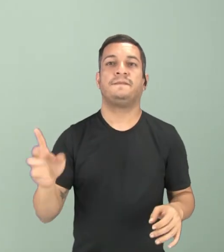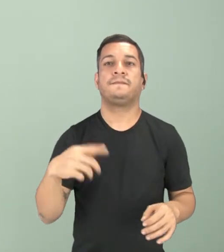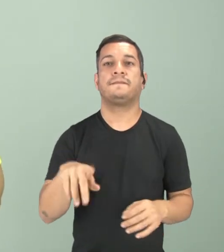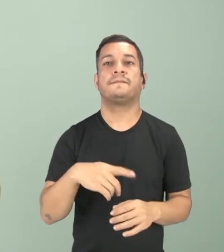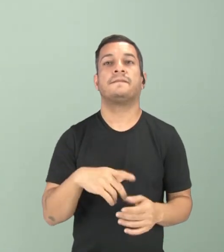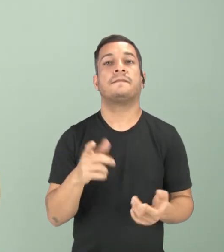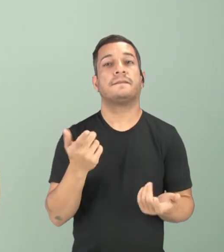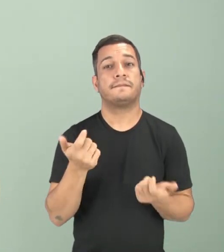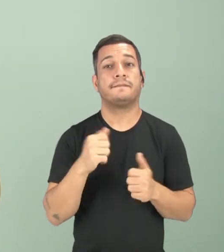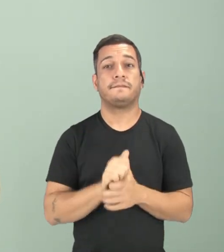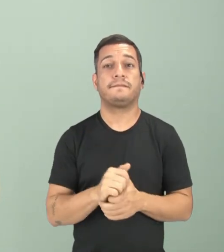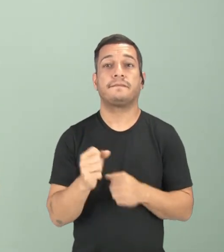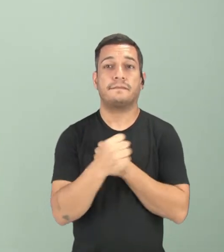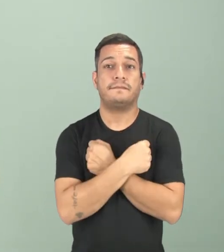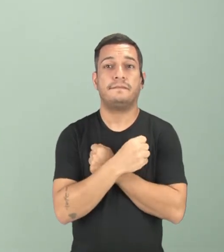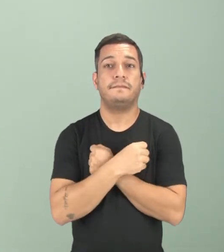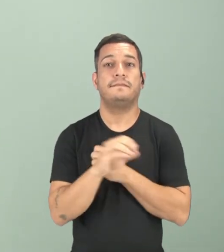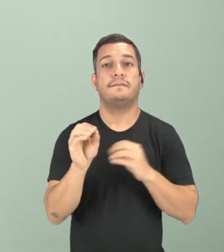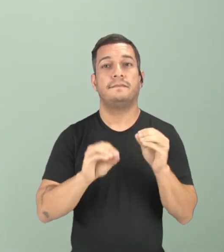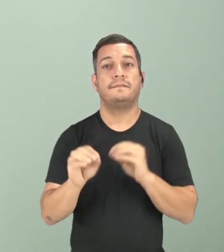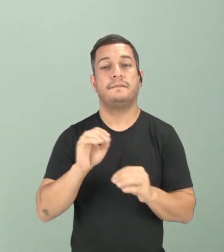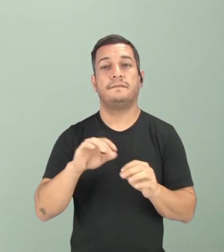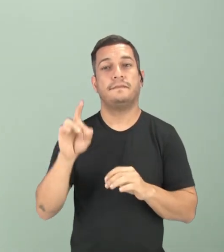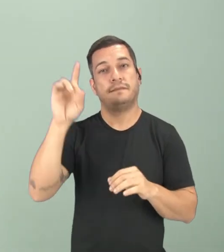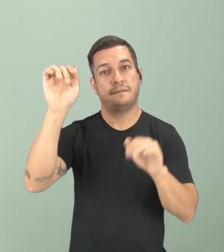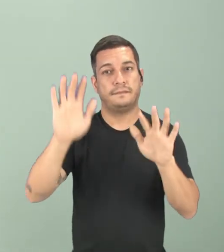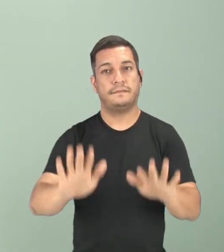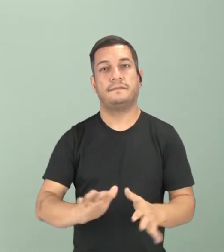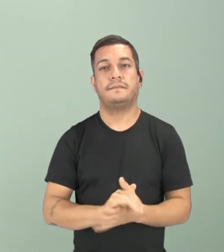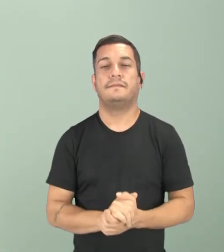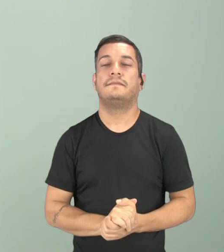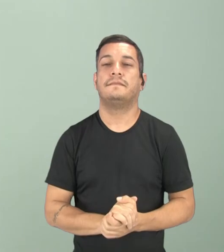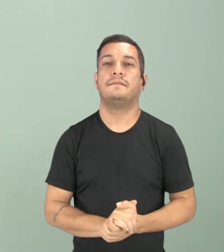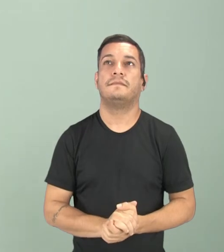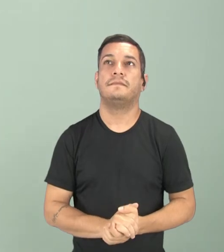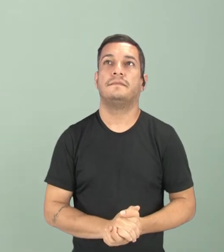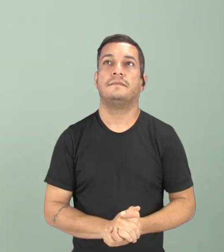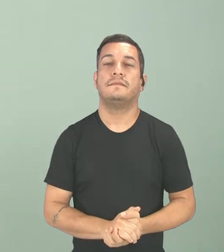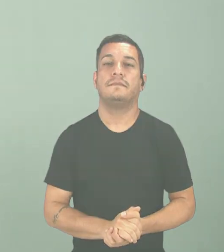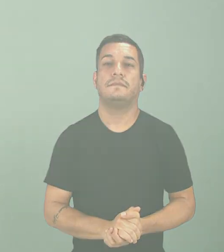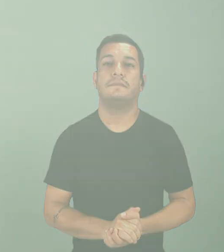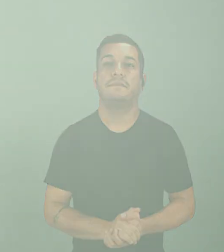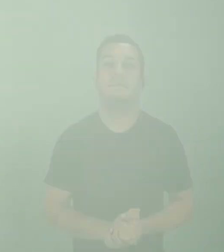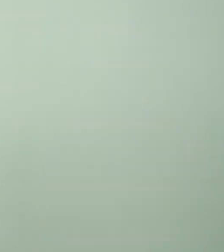deixo o link também ali para vocês, tá bom? Um forte abraço, fiquem com Deus, até a próxima aula.